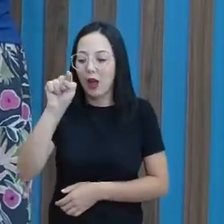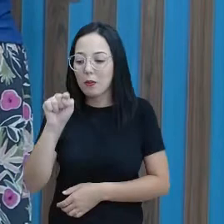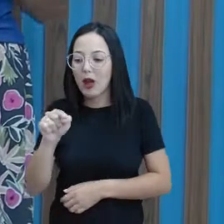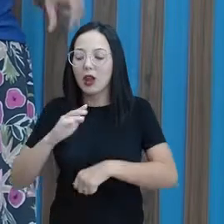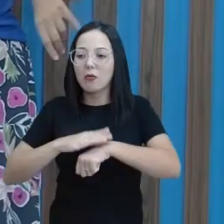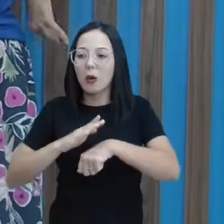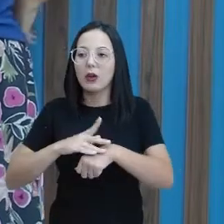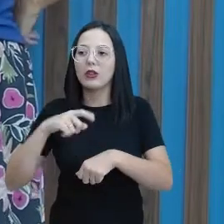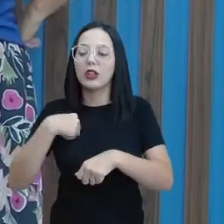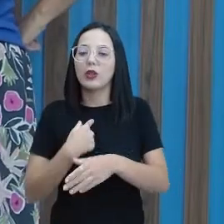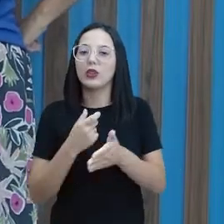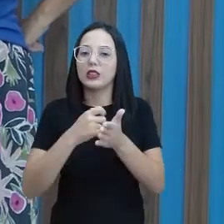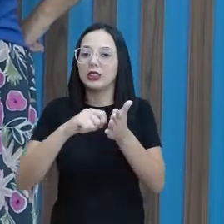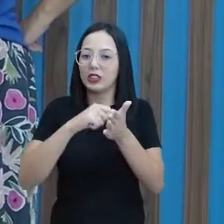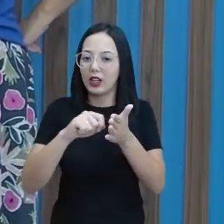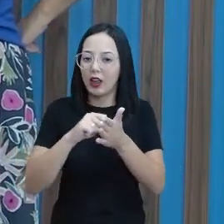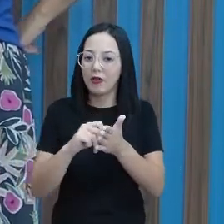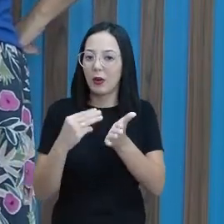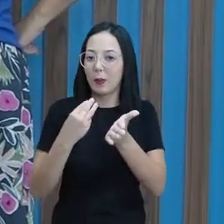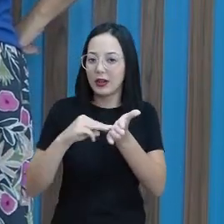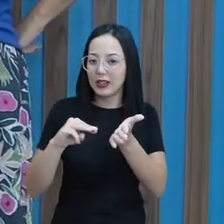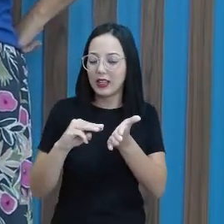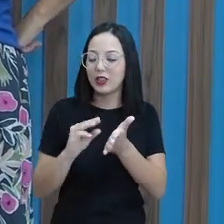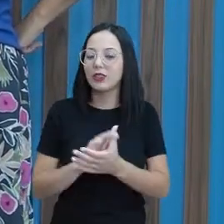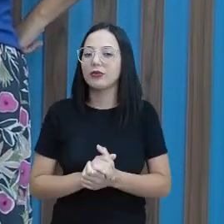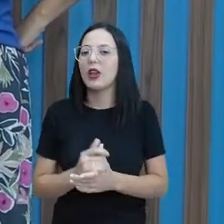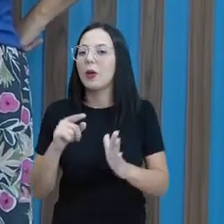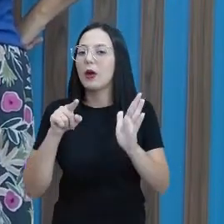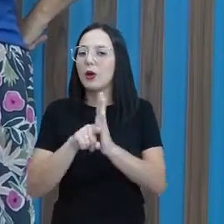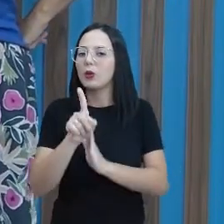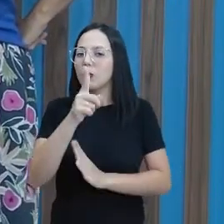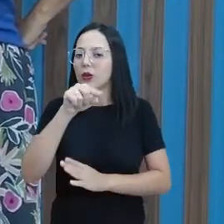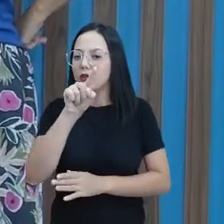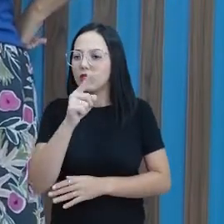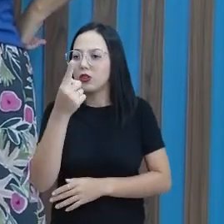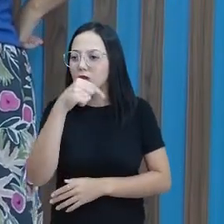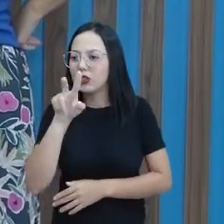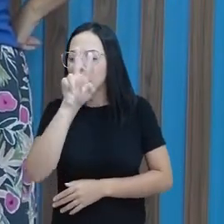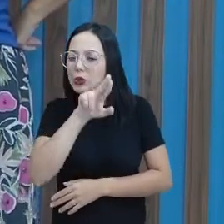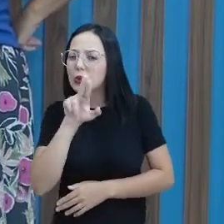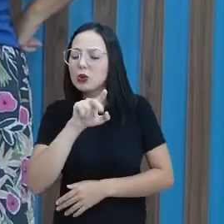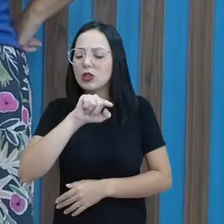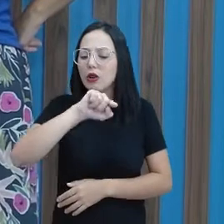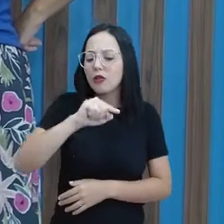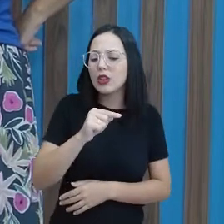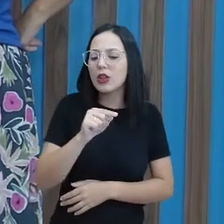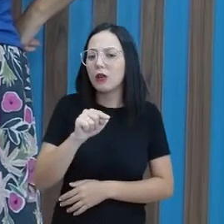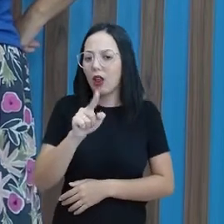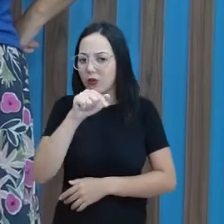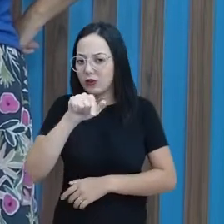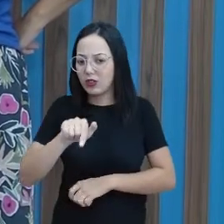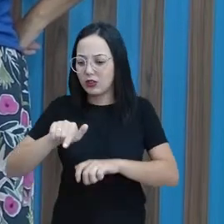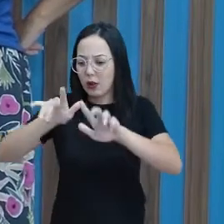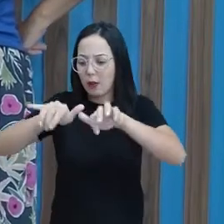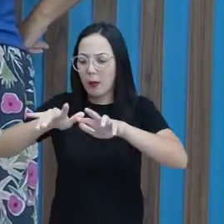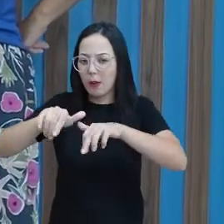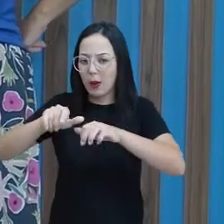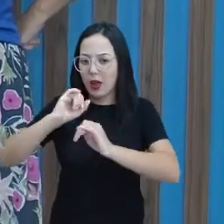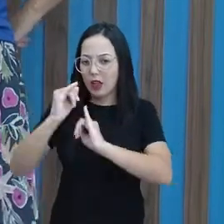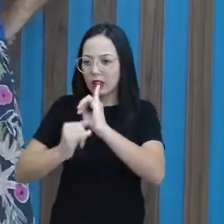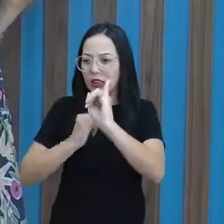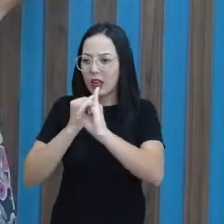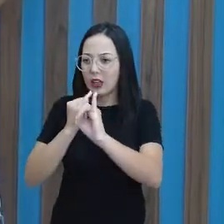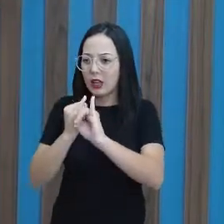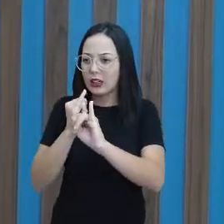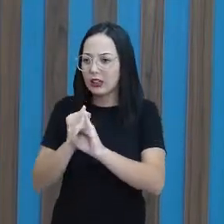escreve uma mensagem. Pergunto para vocês. Vocês pontuam quando escrevem na internet?